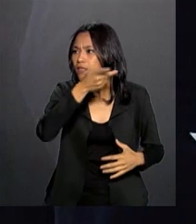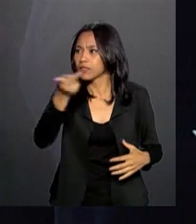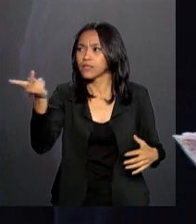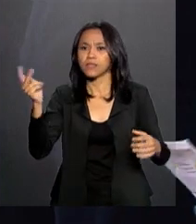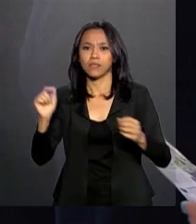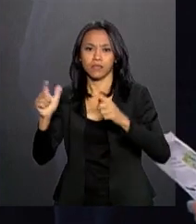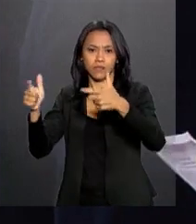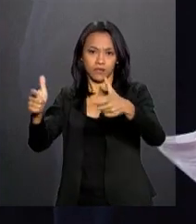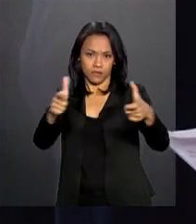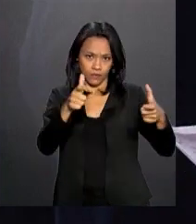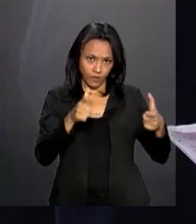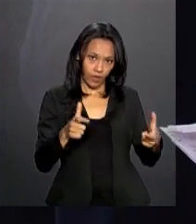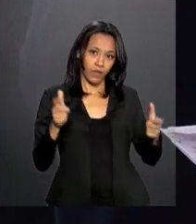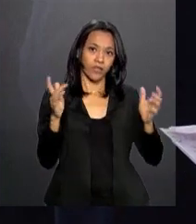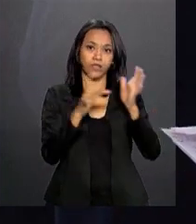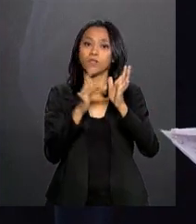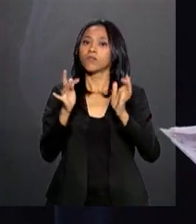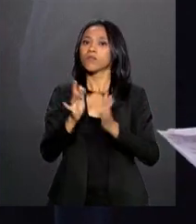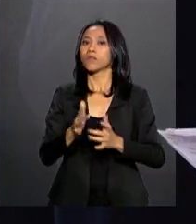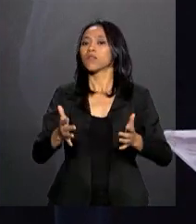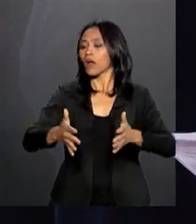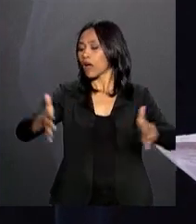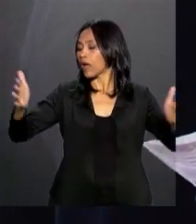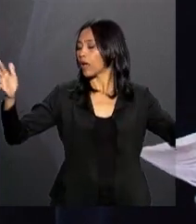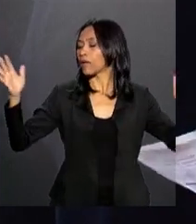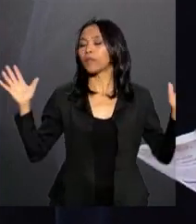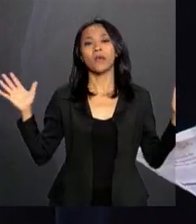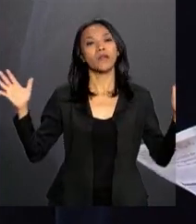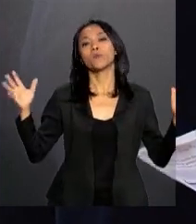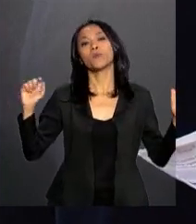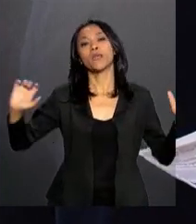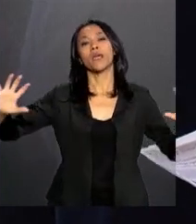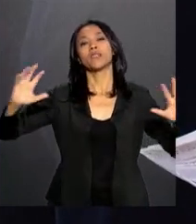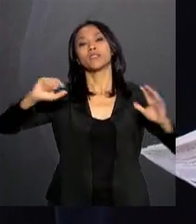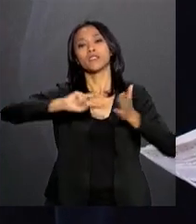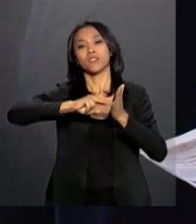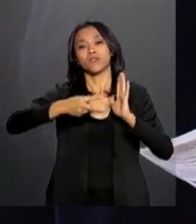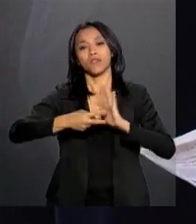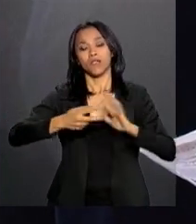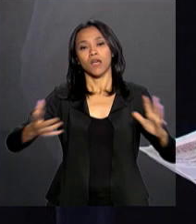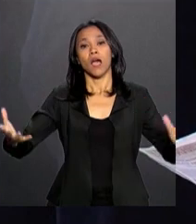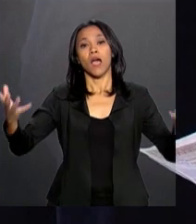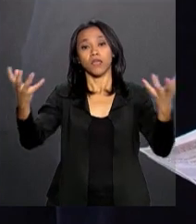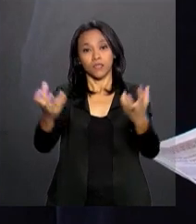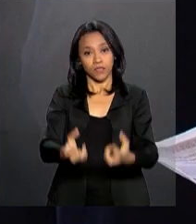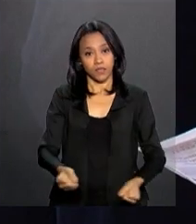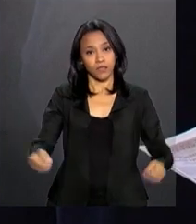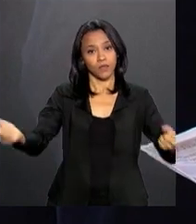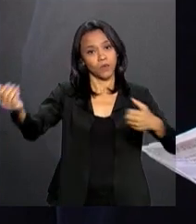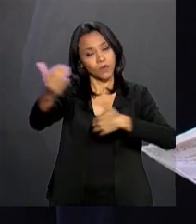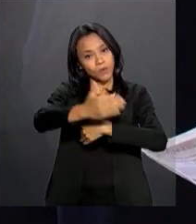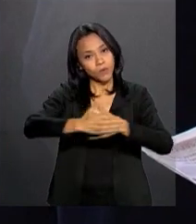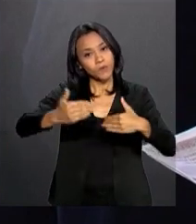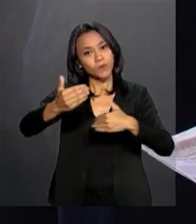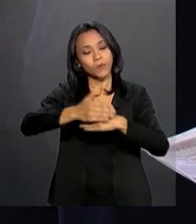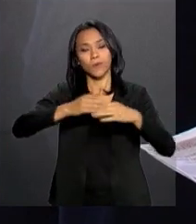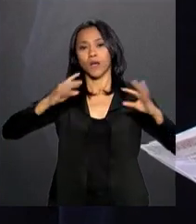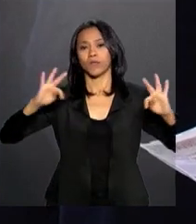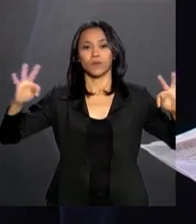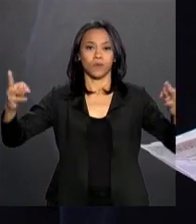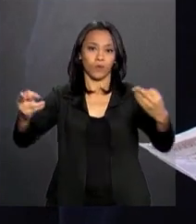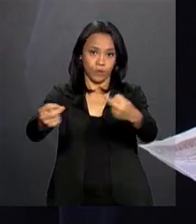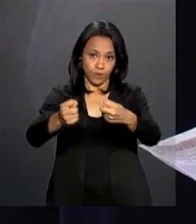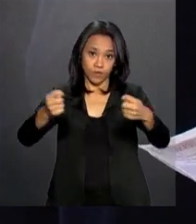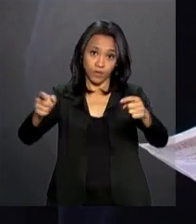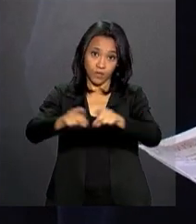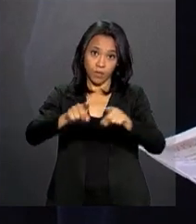O Cristo de braços abertos, simbolizando a acolhida e acolhimento que o povo brasileiro dá a todos, e ao mesmo tempo